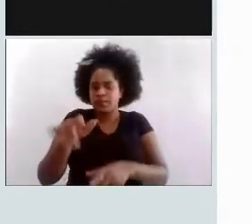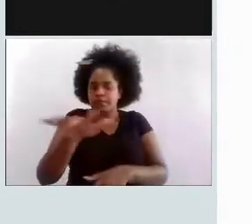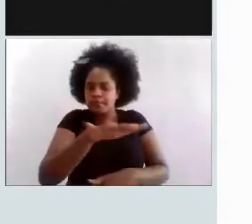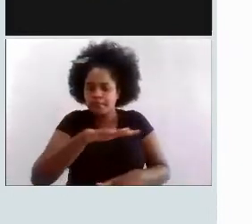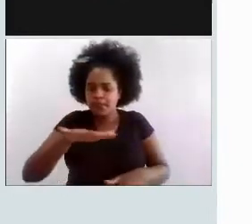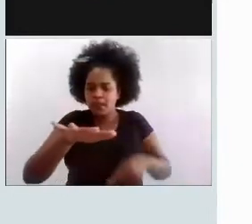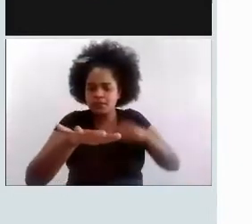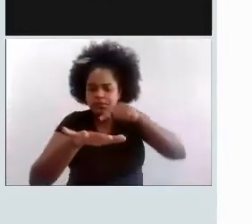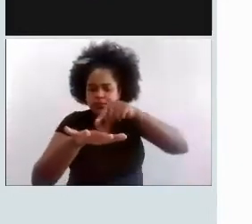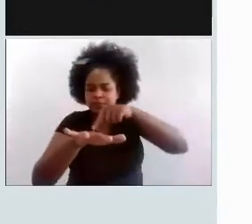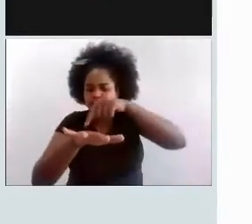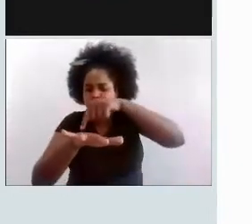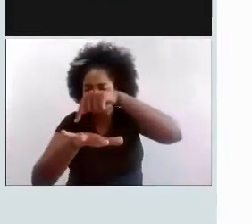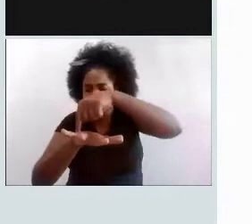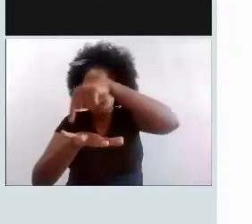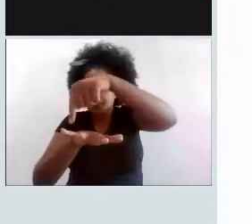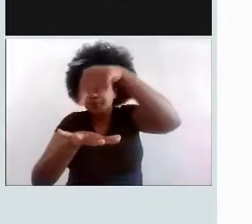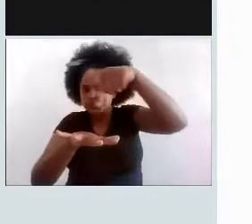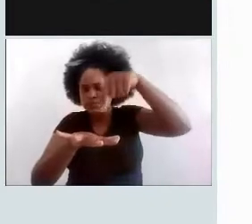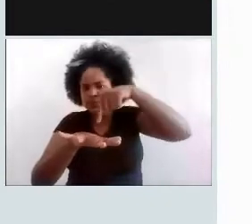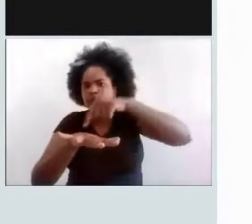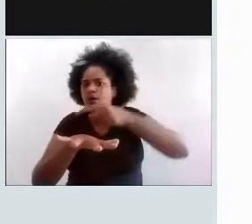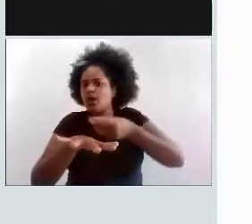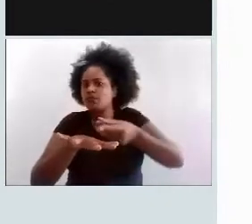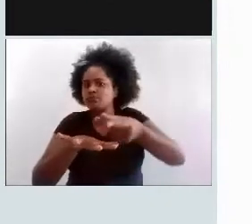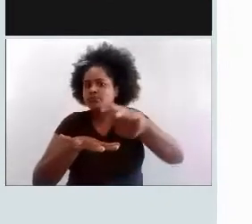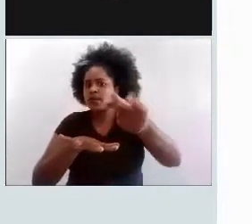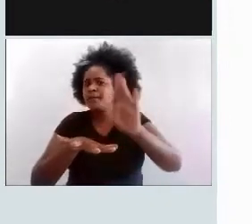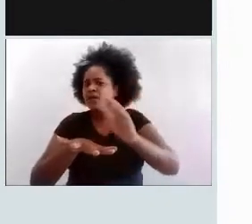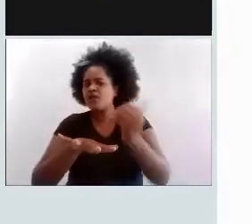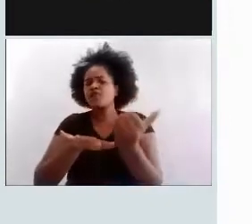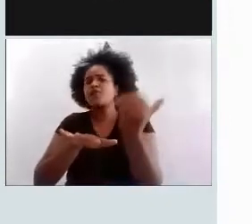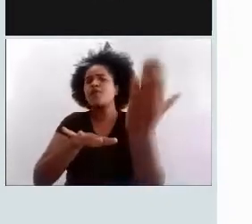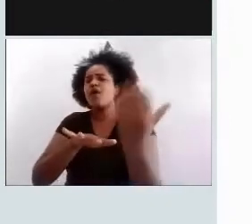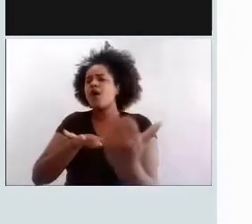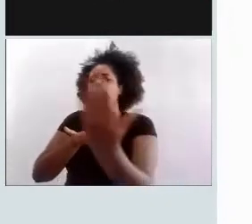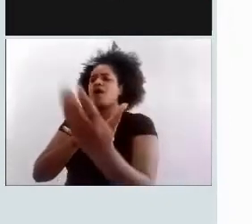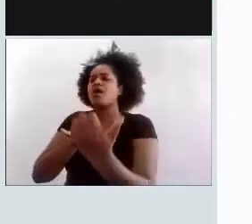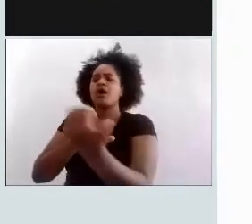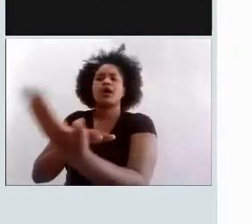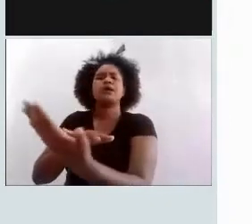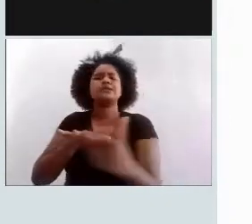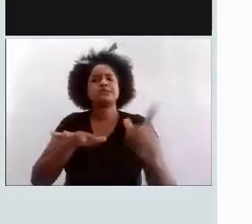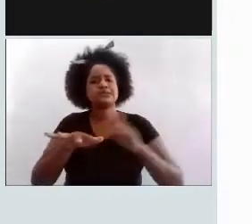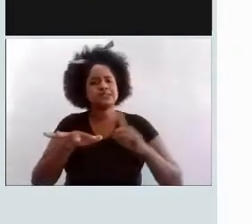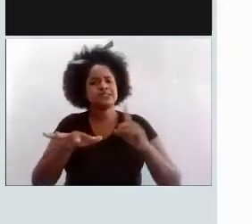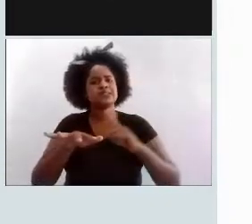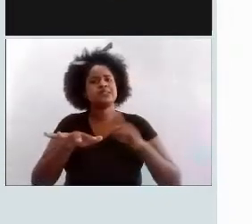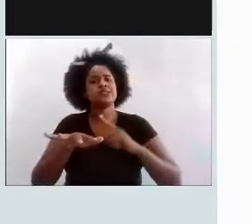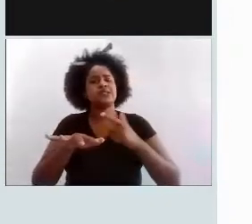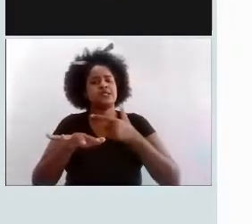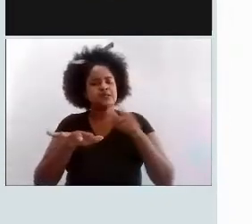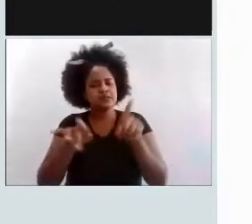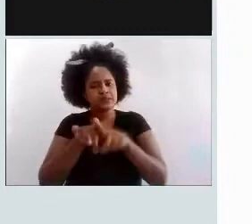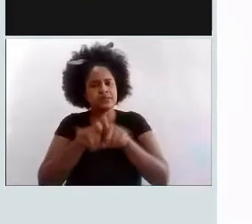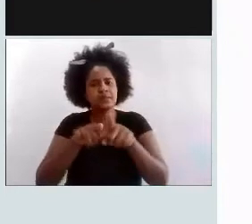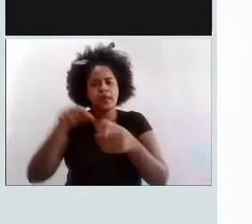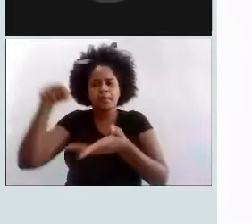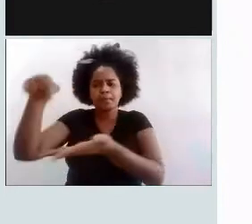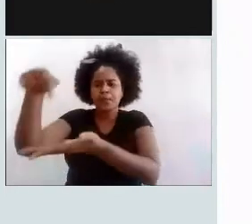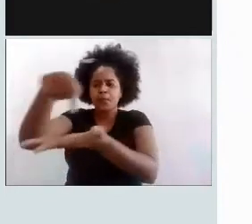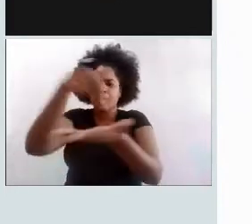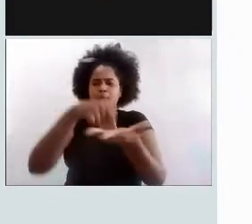do plano, também tem outras coisas, também tem pontos, também tem retas, também tem